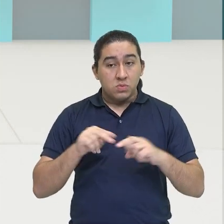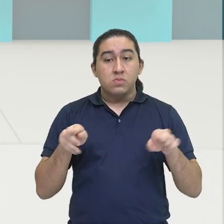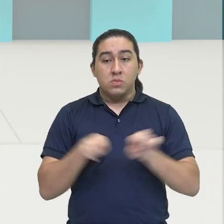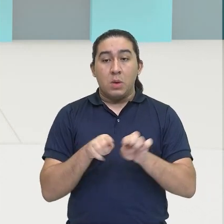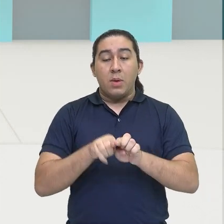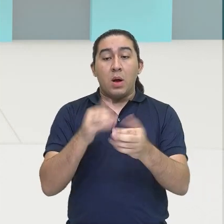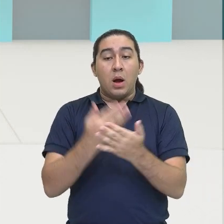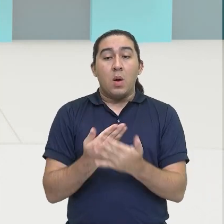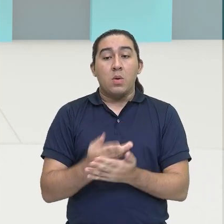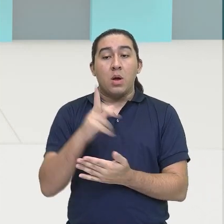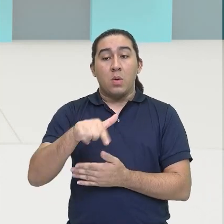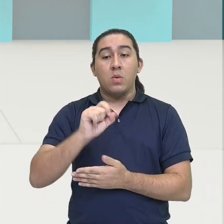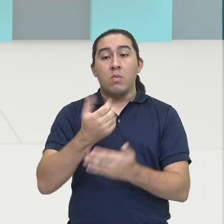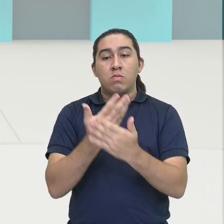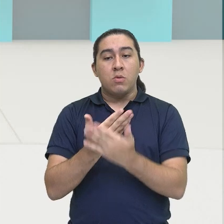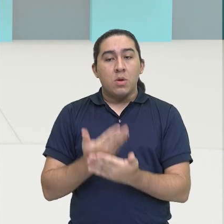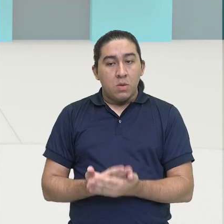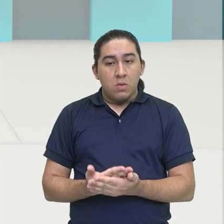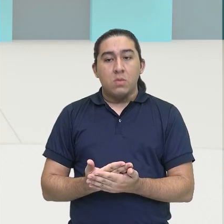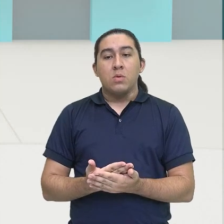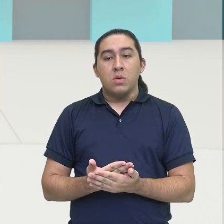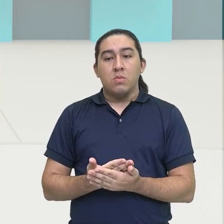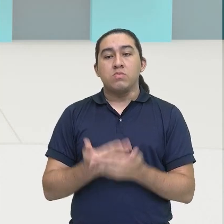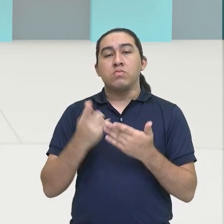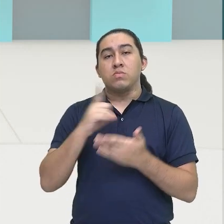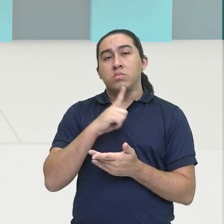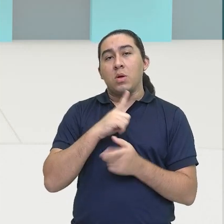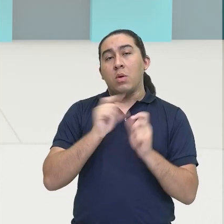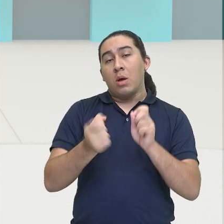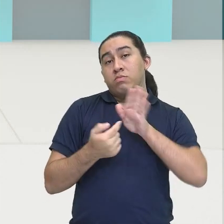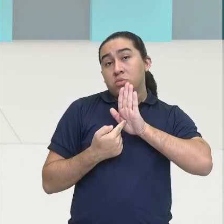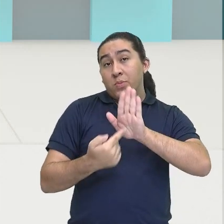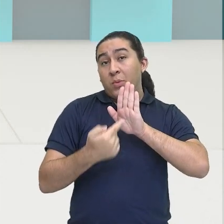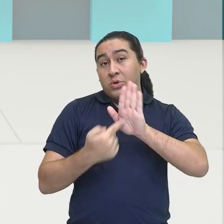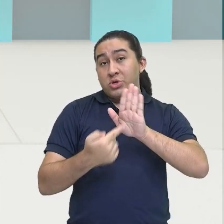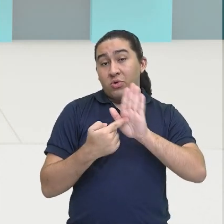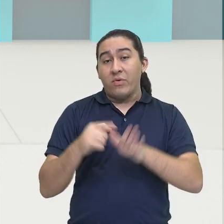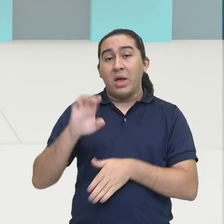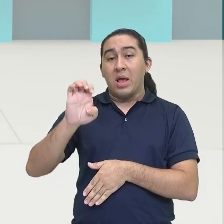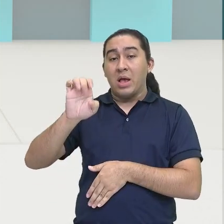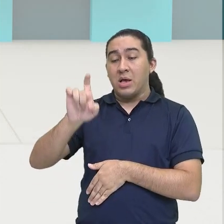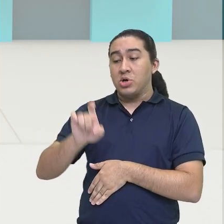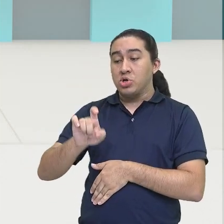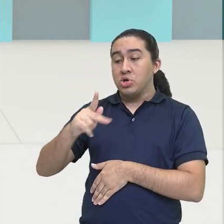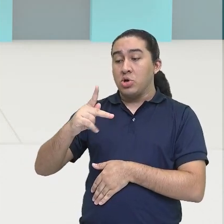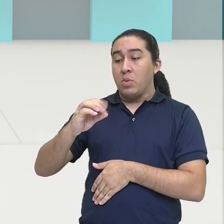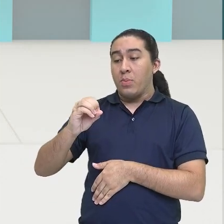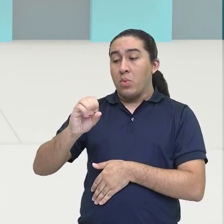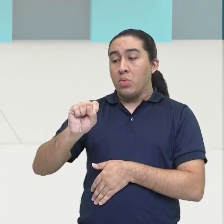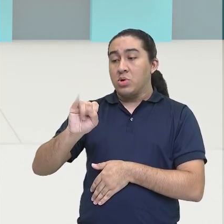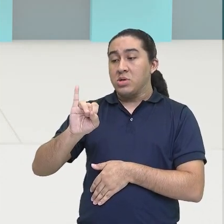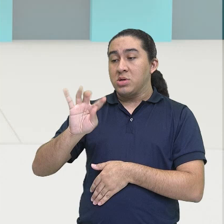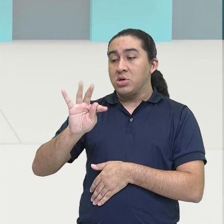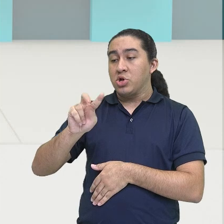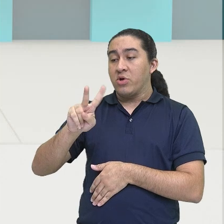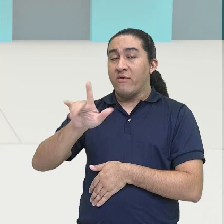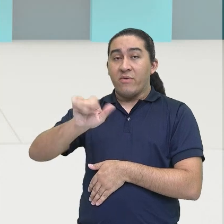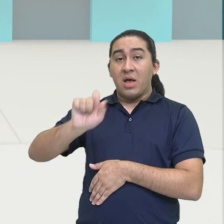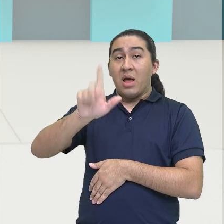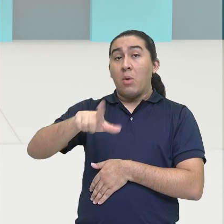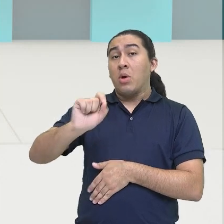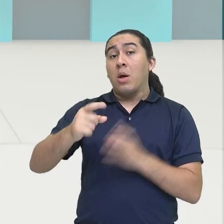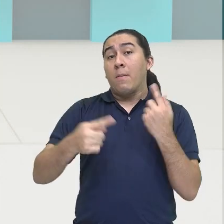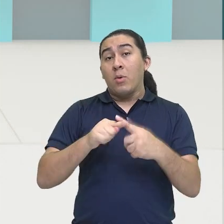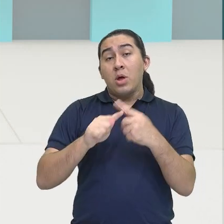a aula se chama de aula expositiva. Não sei se você já ouviu esse termo por aí, aula expositiva. É justamente